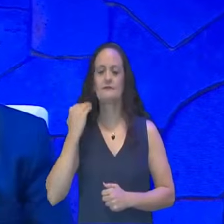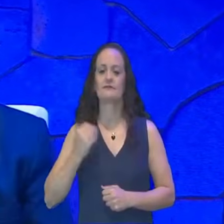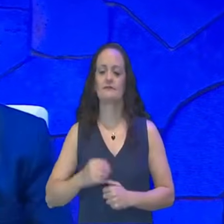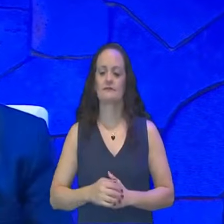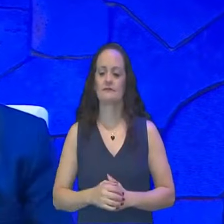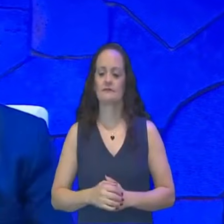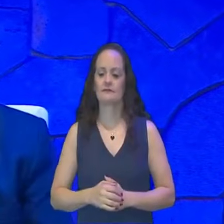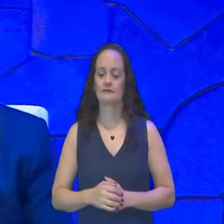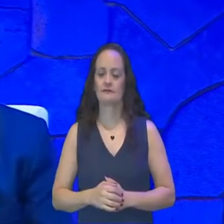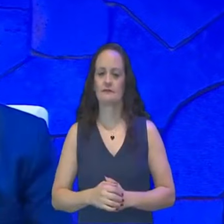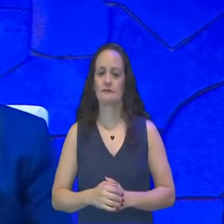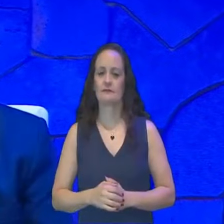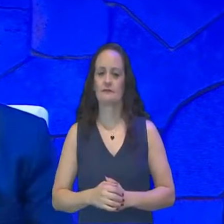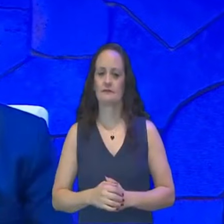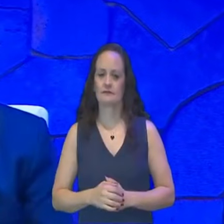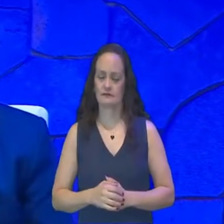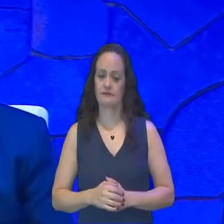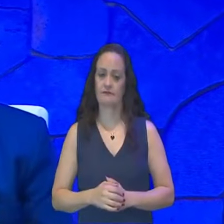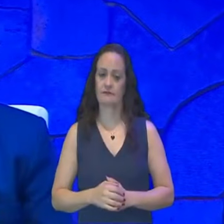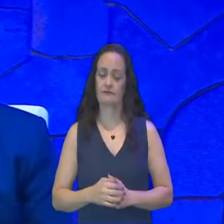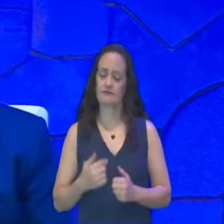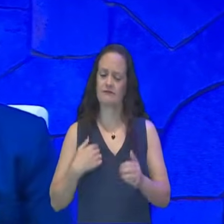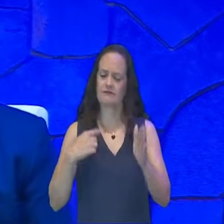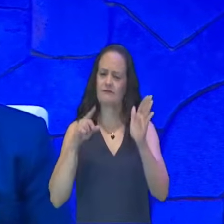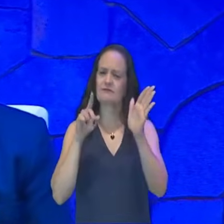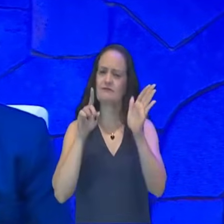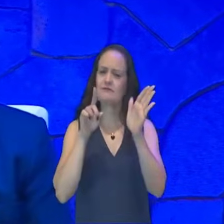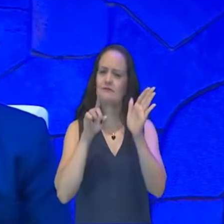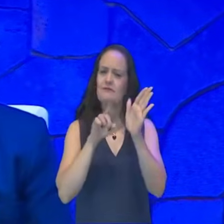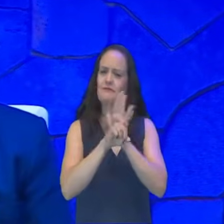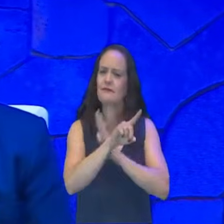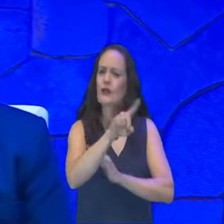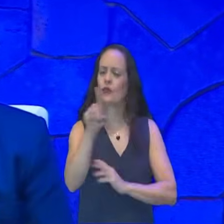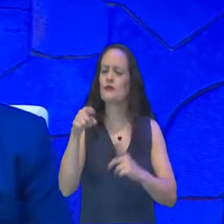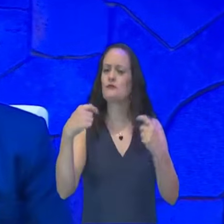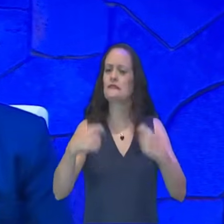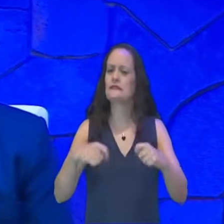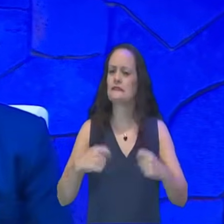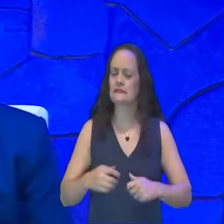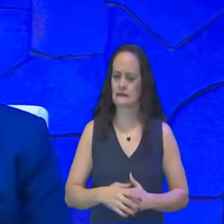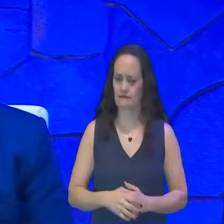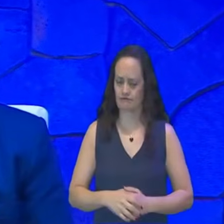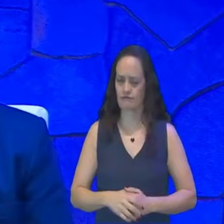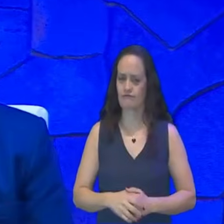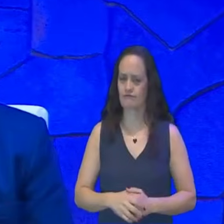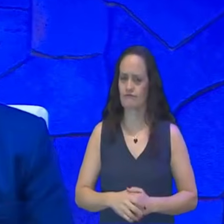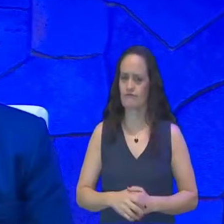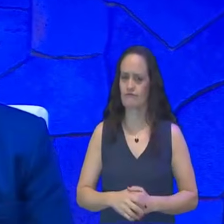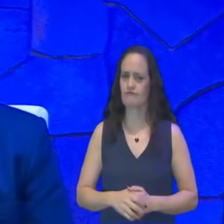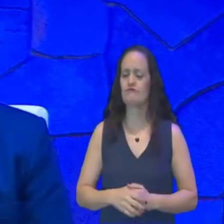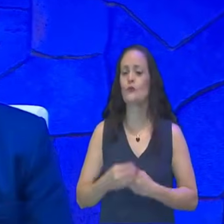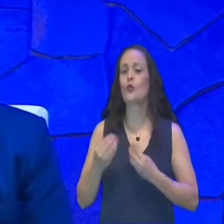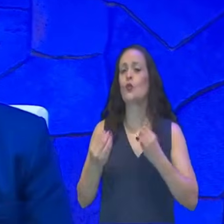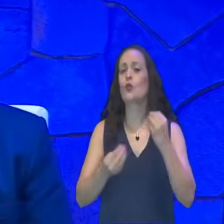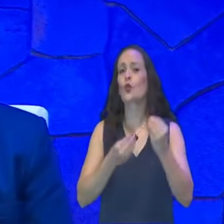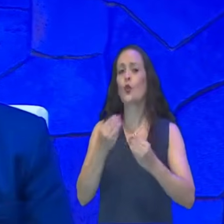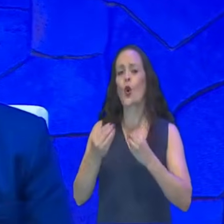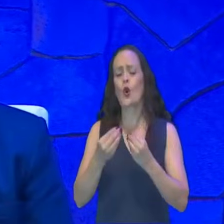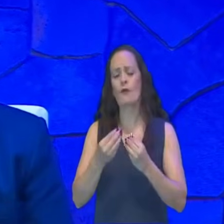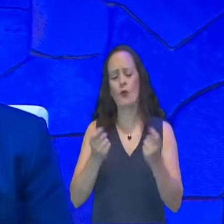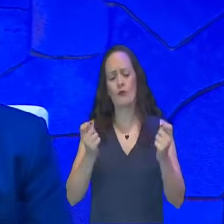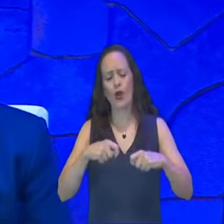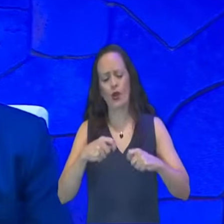E enfim, a pergunta assim sincera que nós devemos fazer a nós mesmos: como podemos examinar o